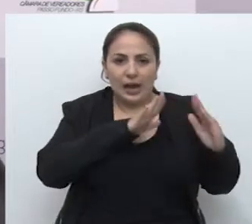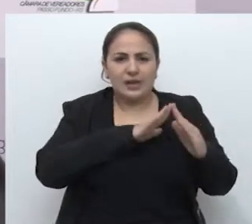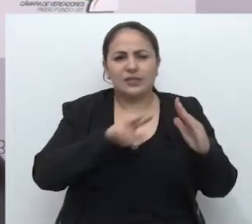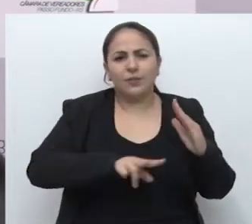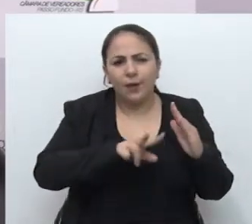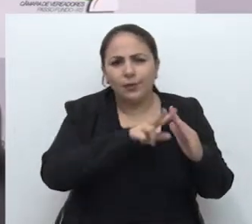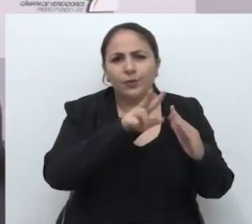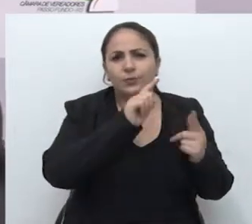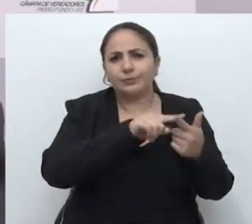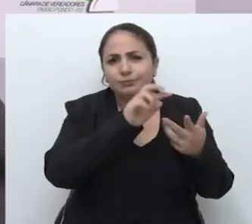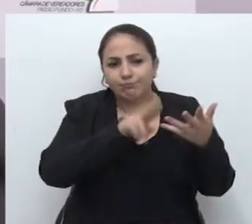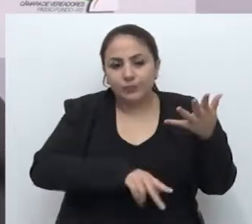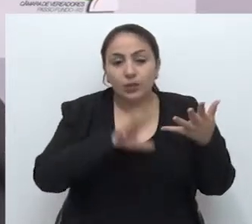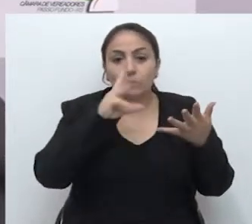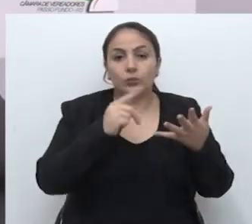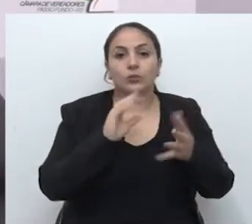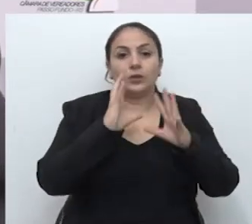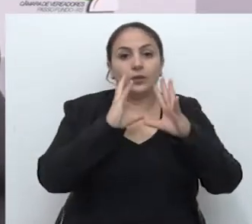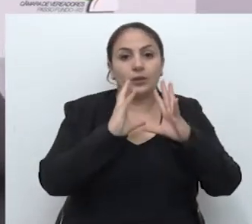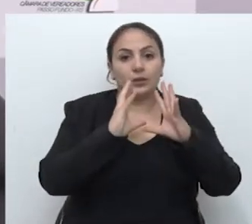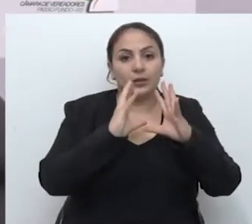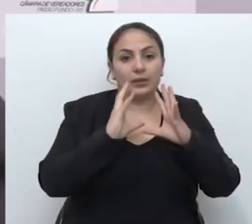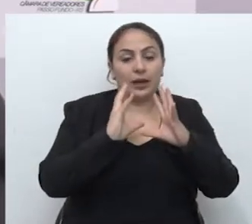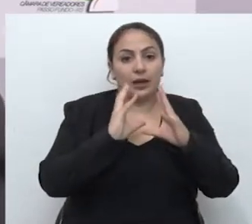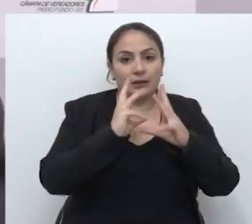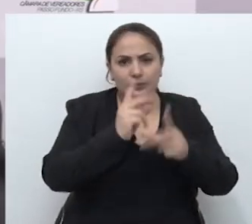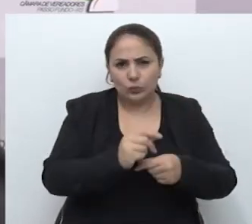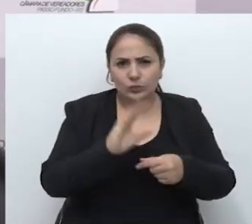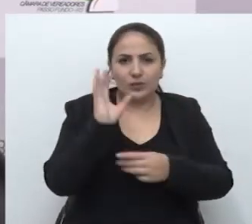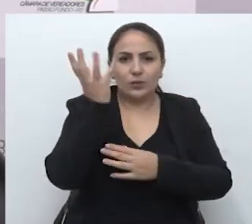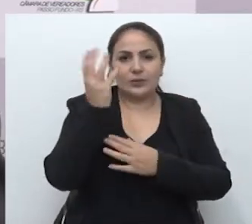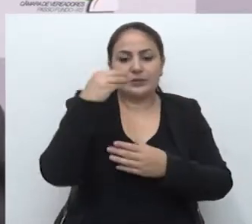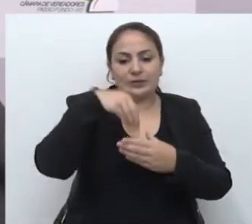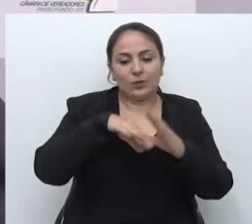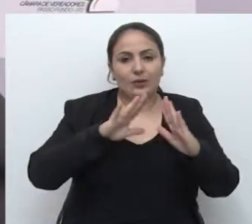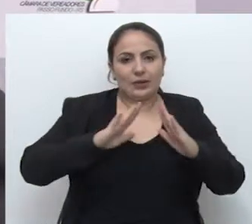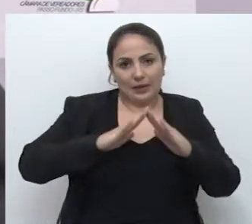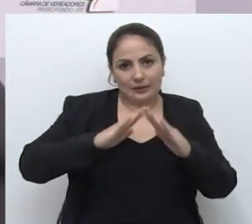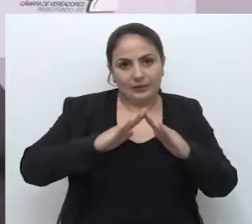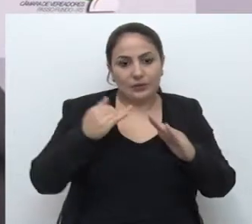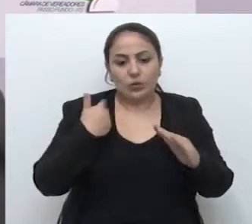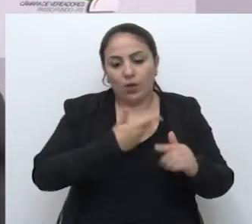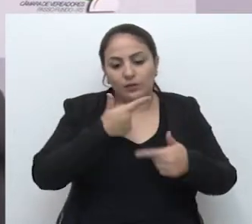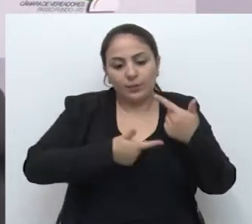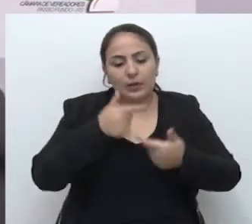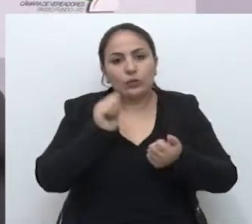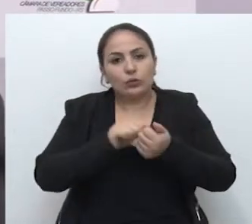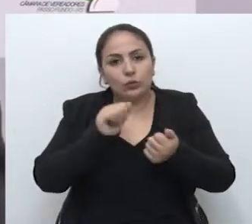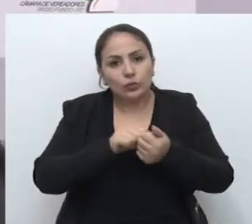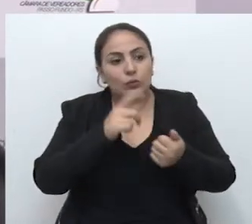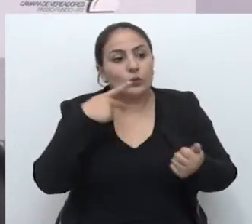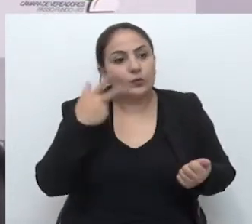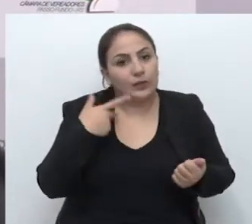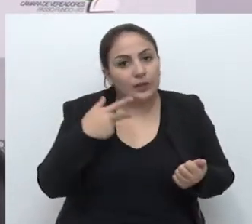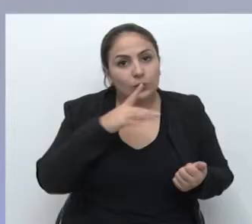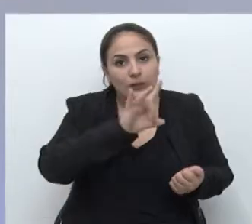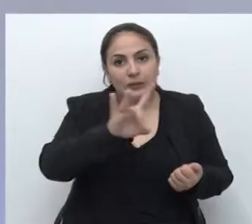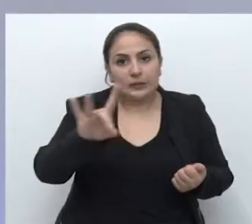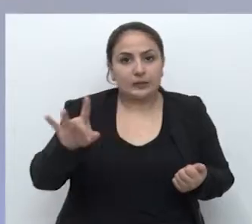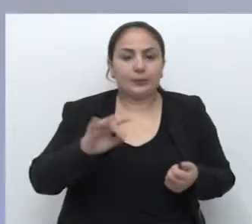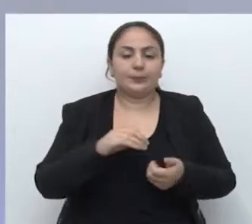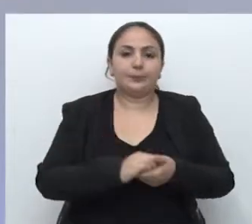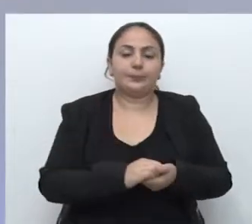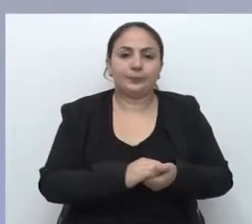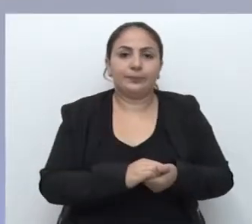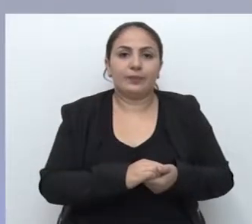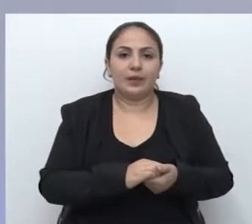com os valores, enfim, tudo que acontece na casa, você também tem que trabalhar junto com a mesa e com os vereadores.